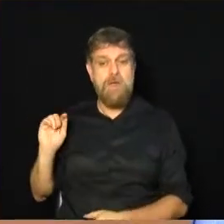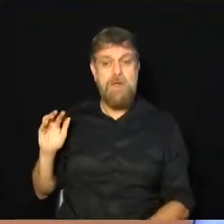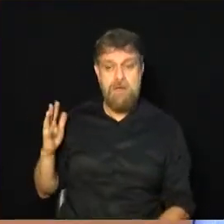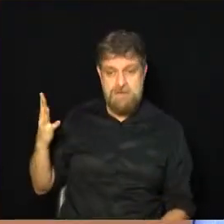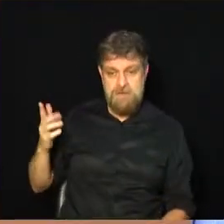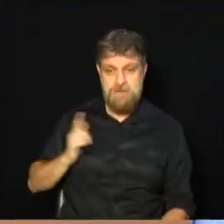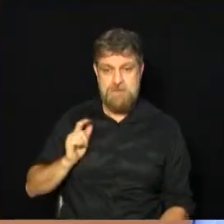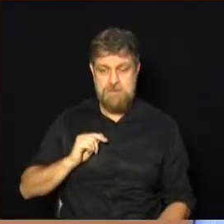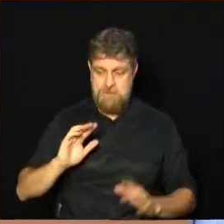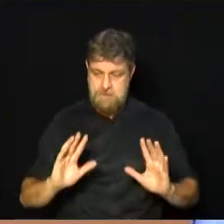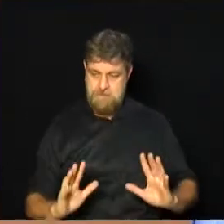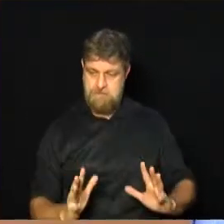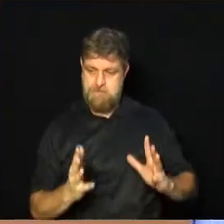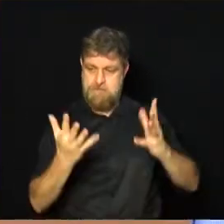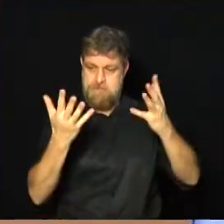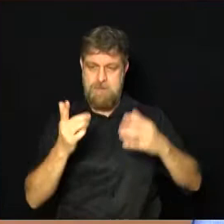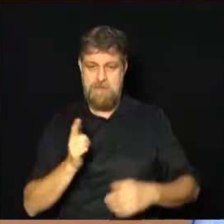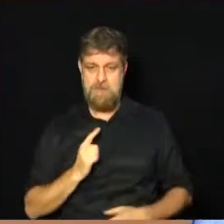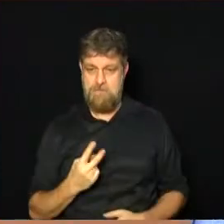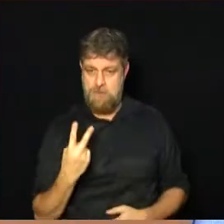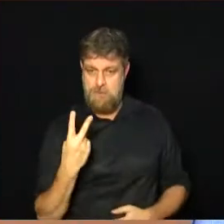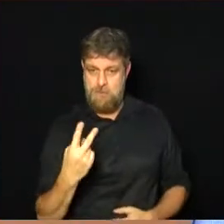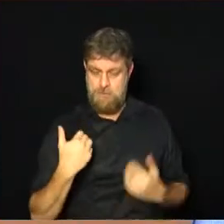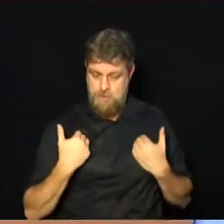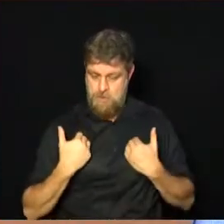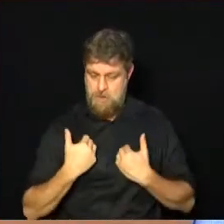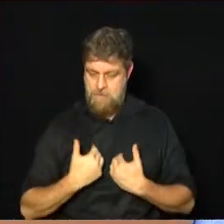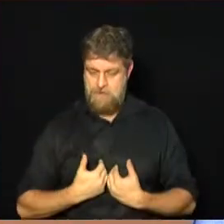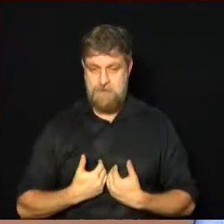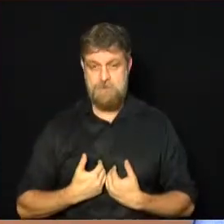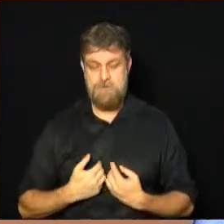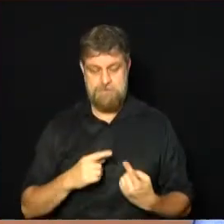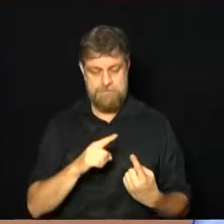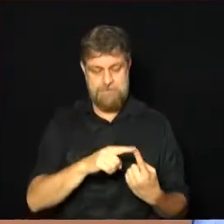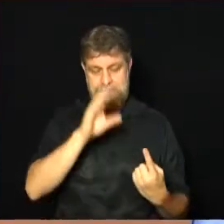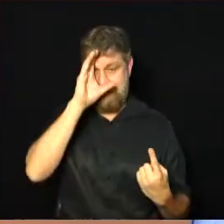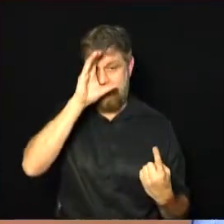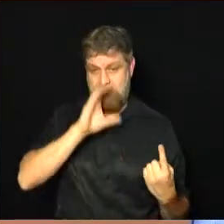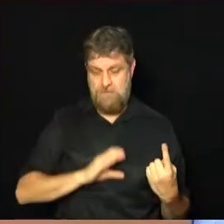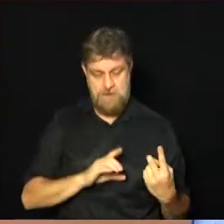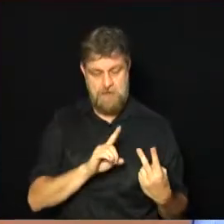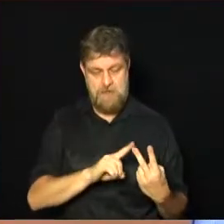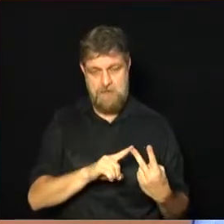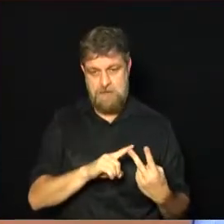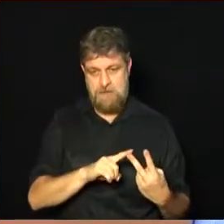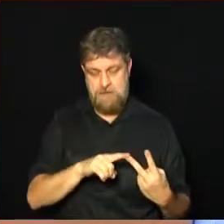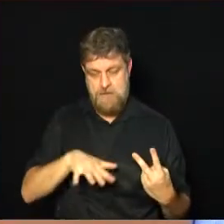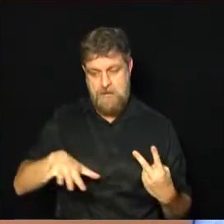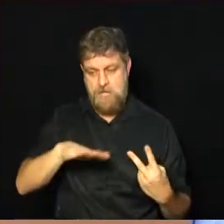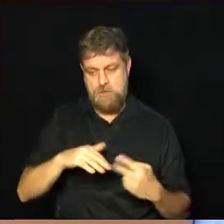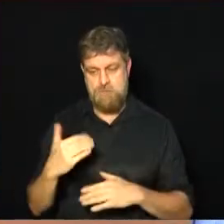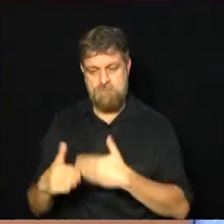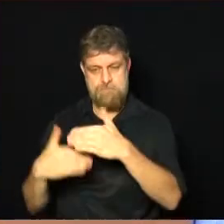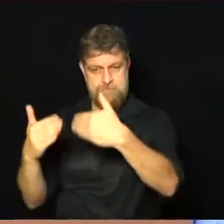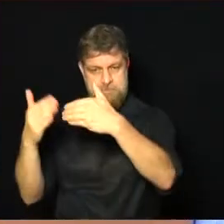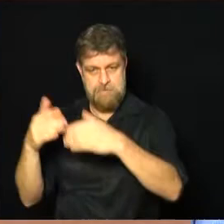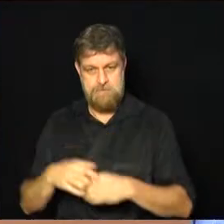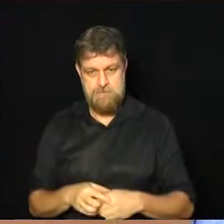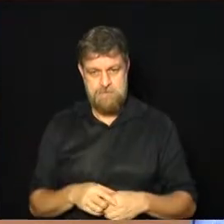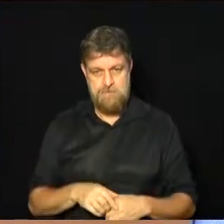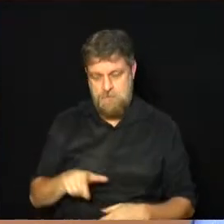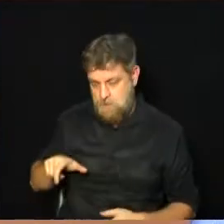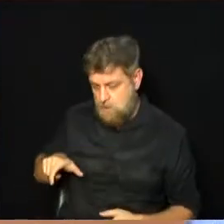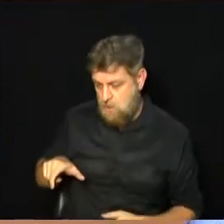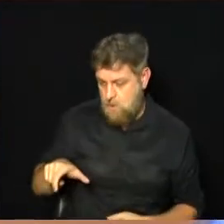uma cerimônia aqui com a presença de 2 ministros, o da Cidadania e o de Desenvolvimento Regional, que o chamado lote 1 do